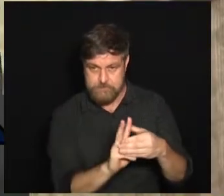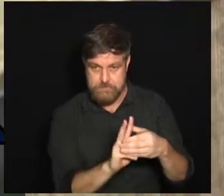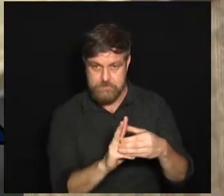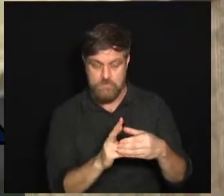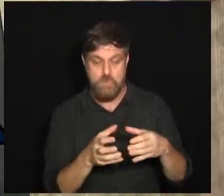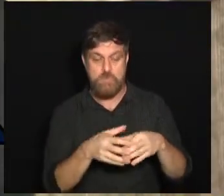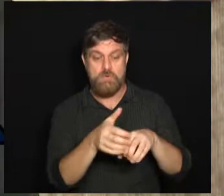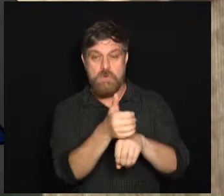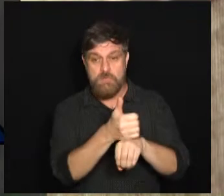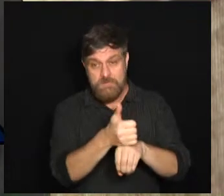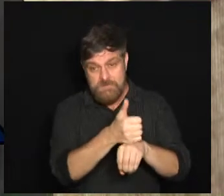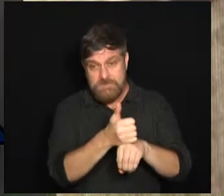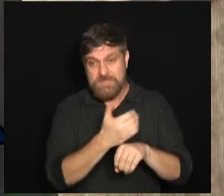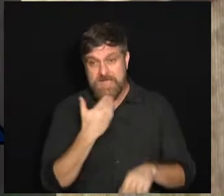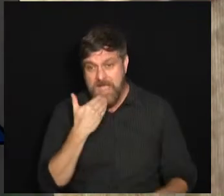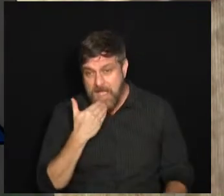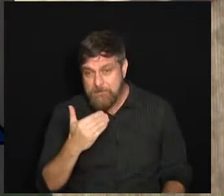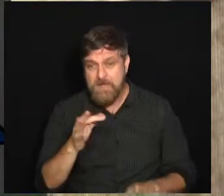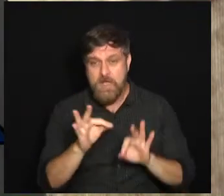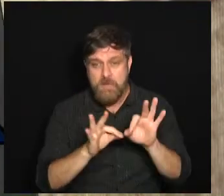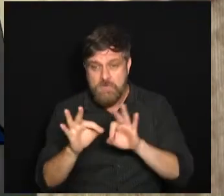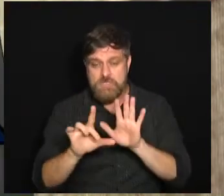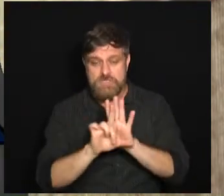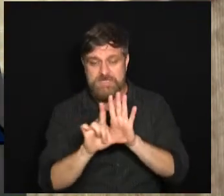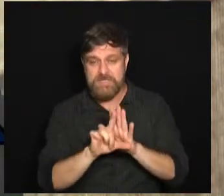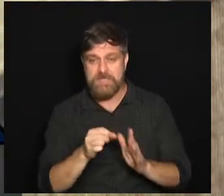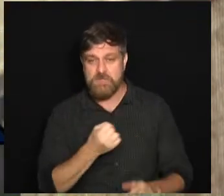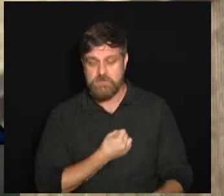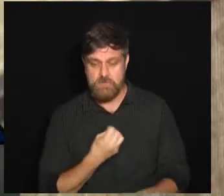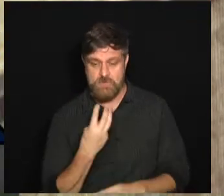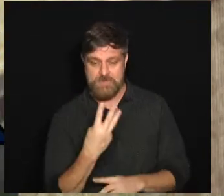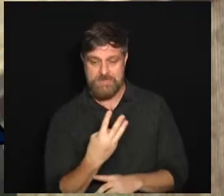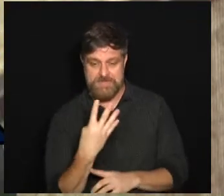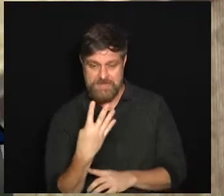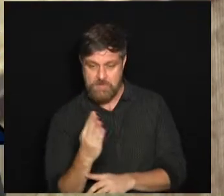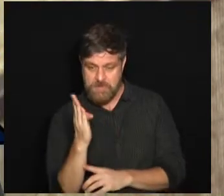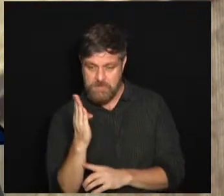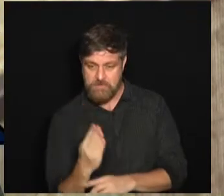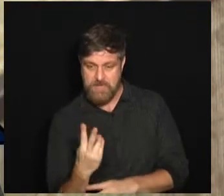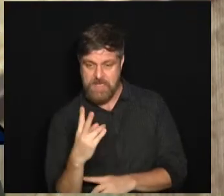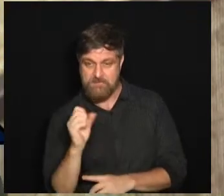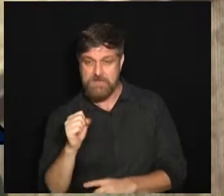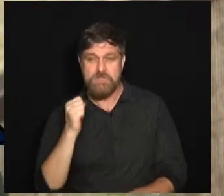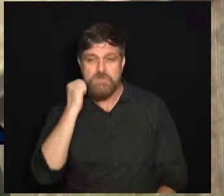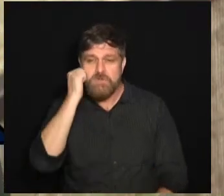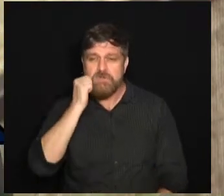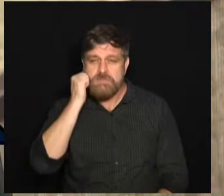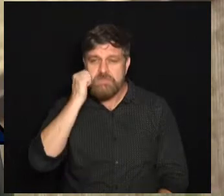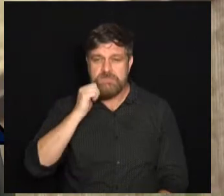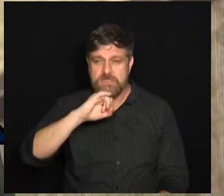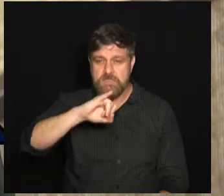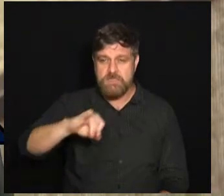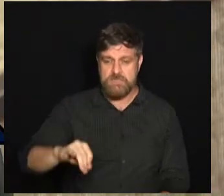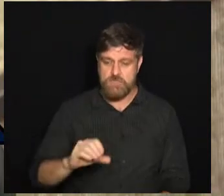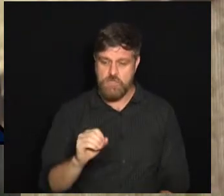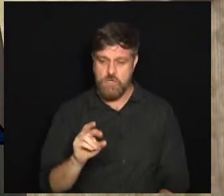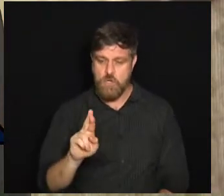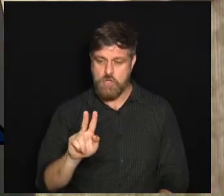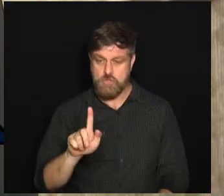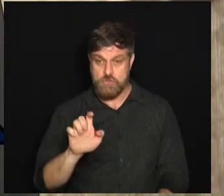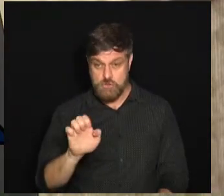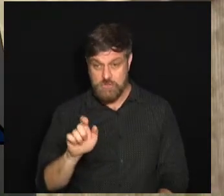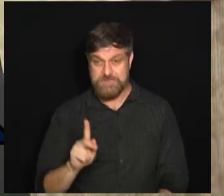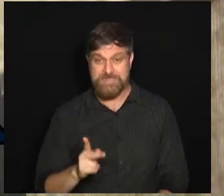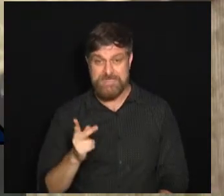à aprovação de um projeto de lei 34 de 2020, de autoria do senador Jorge Cajuru, que é do estado de